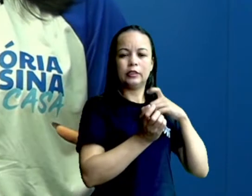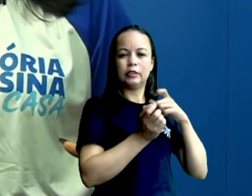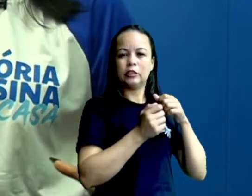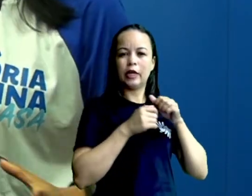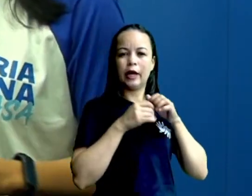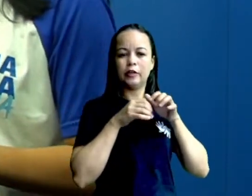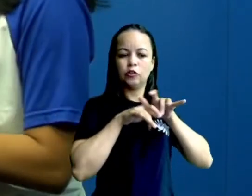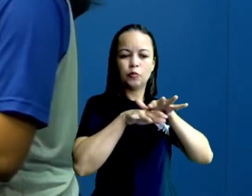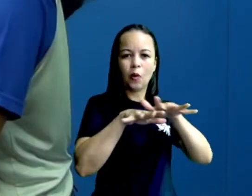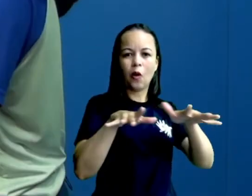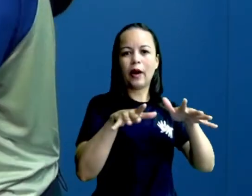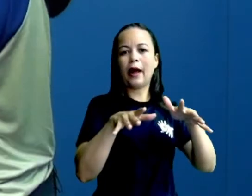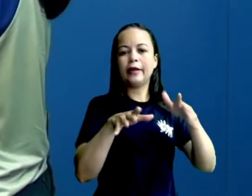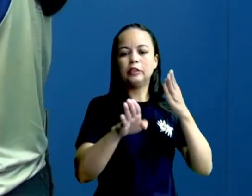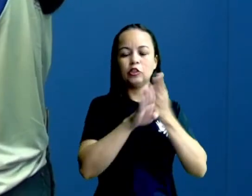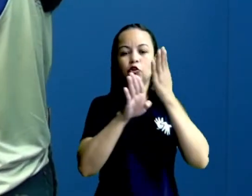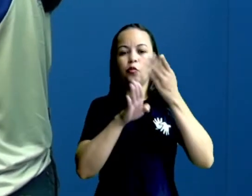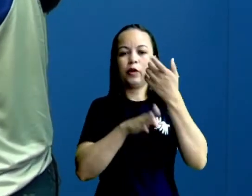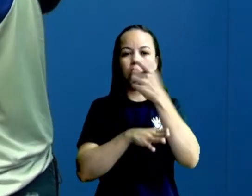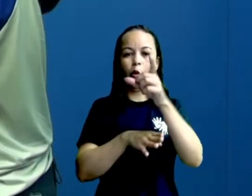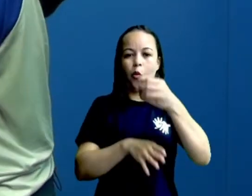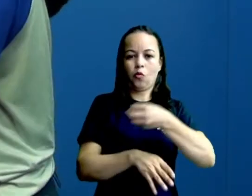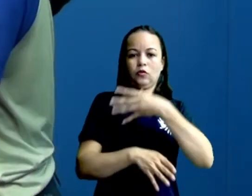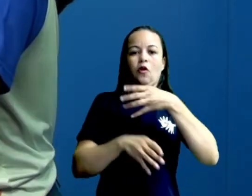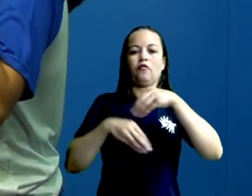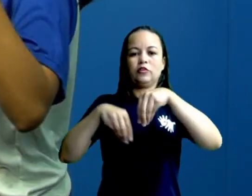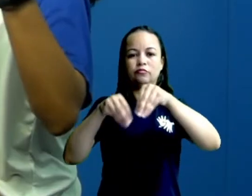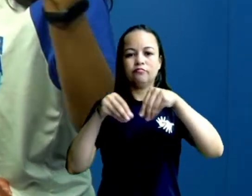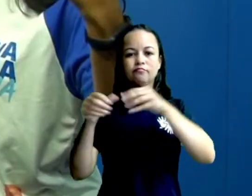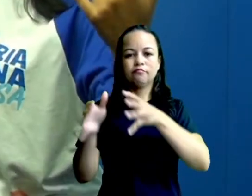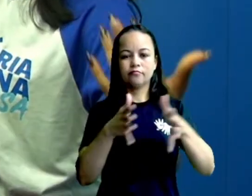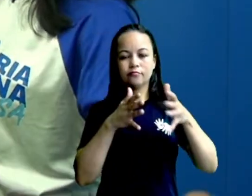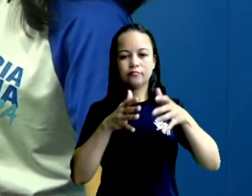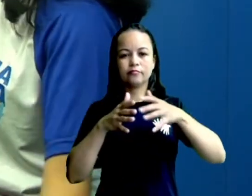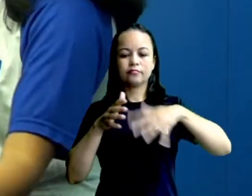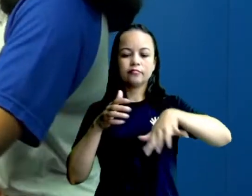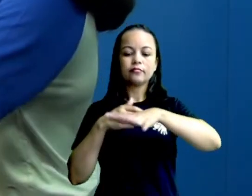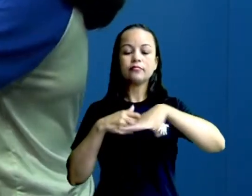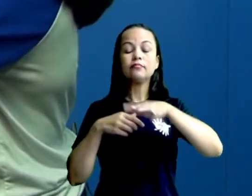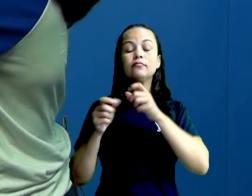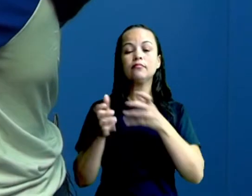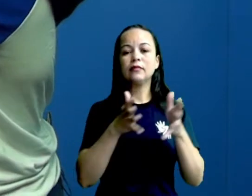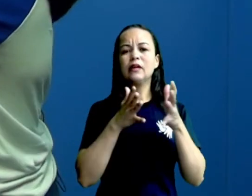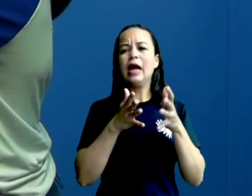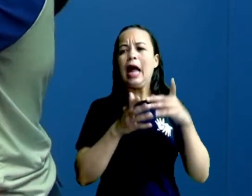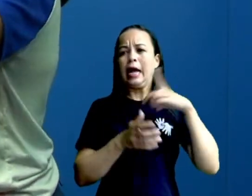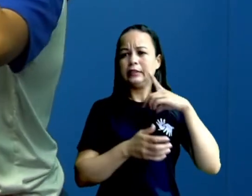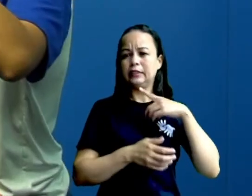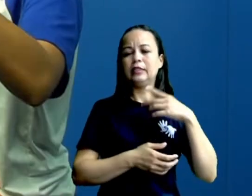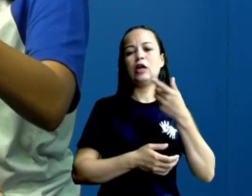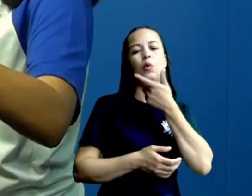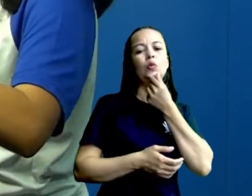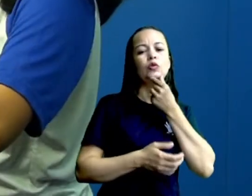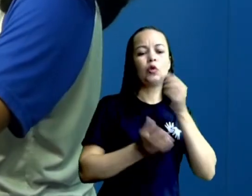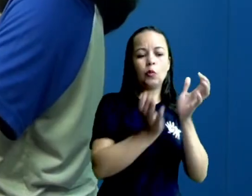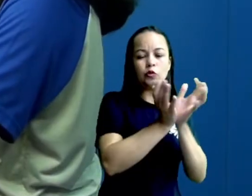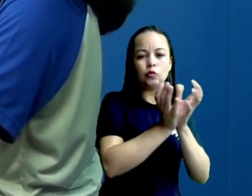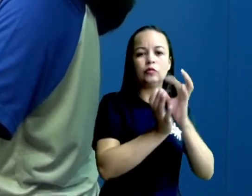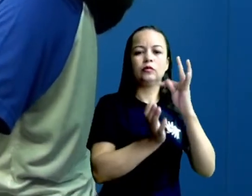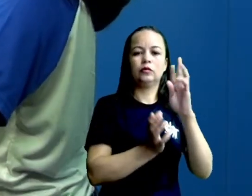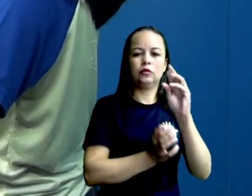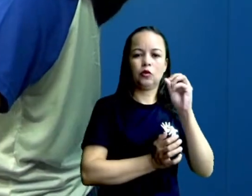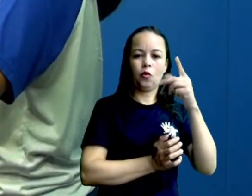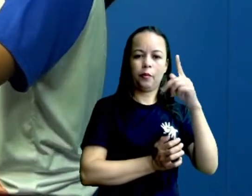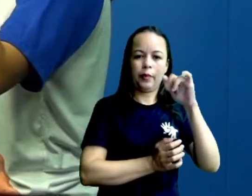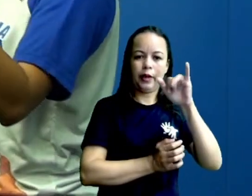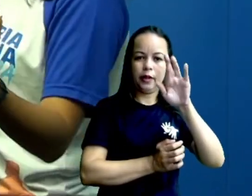novas terras. Eu tinha os tropeiros, que era quem carregava, né, algumas mercadorias, alimentos, a produção